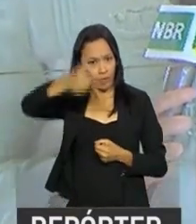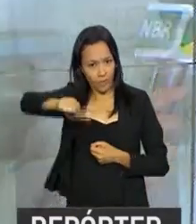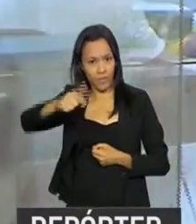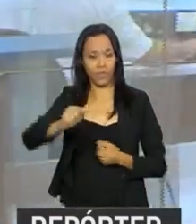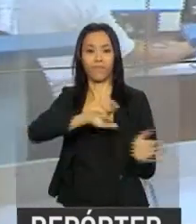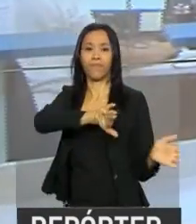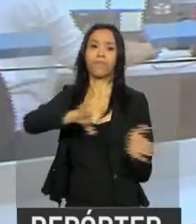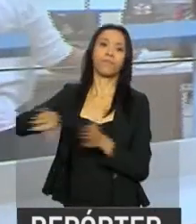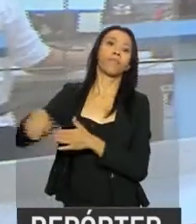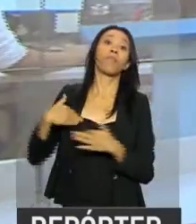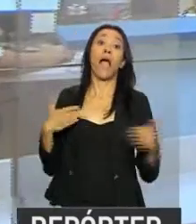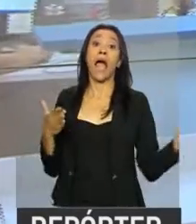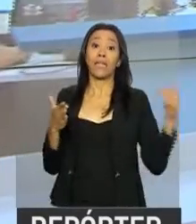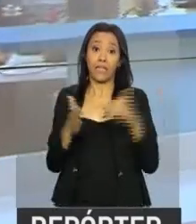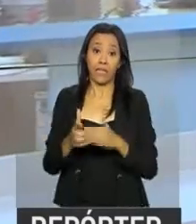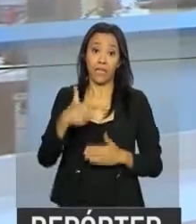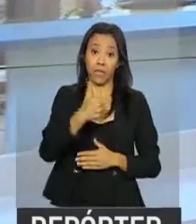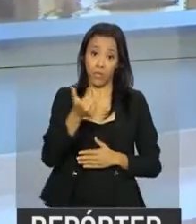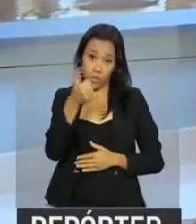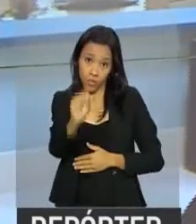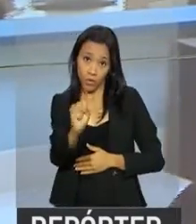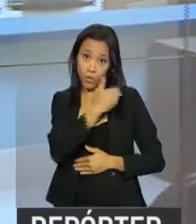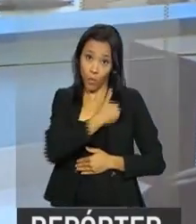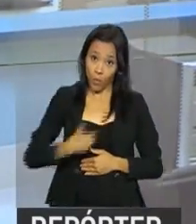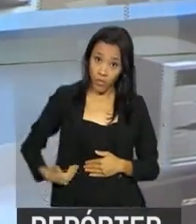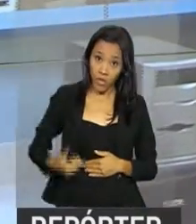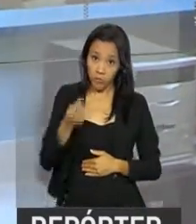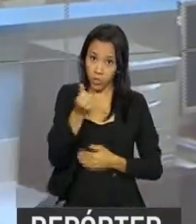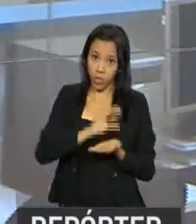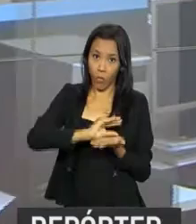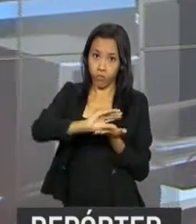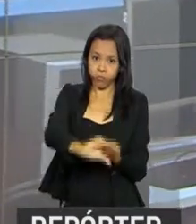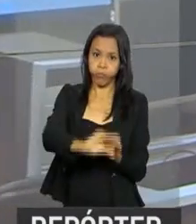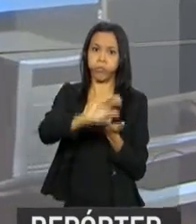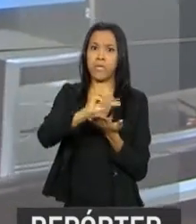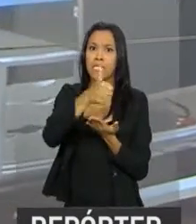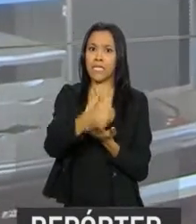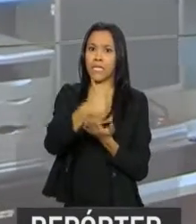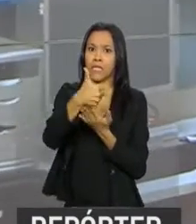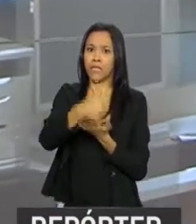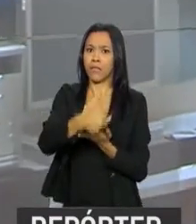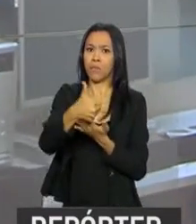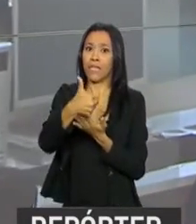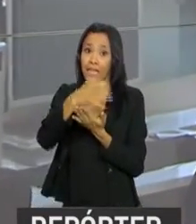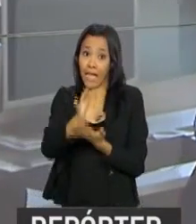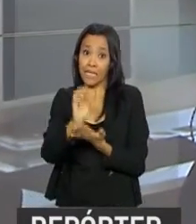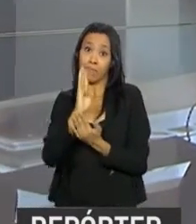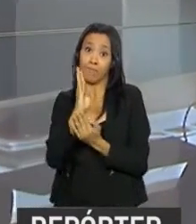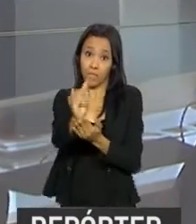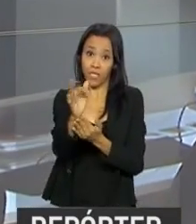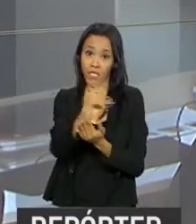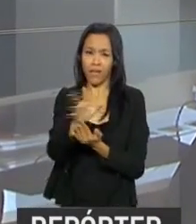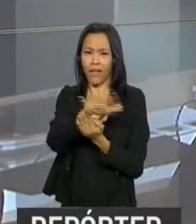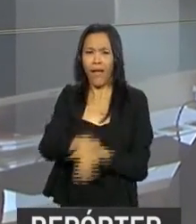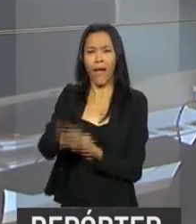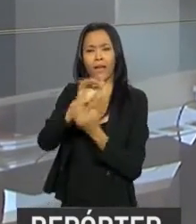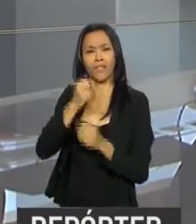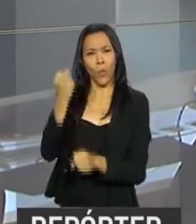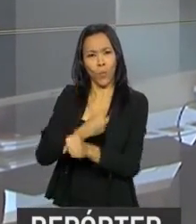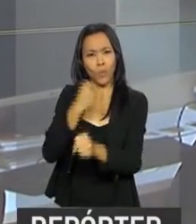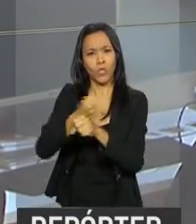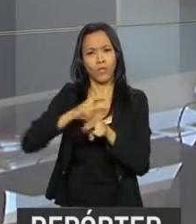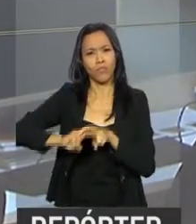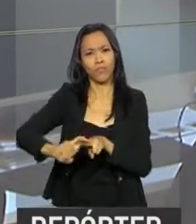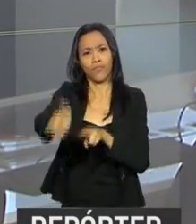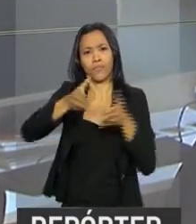E até 2018, o governo deve investir 110 bilhões de reais em áreas como portos, aeroportos e